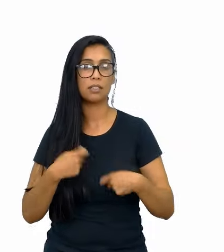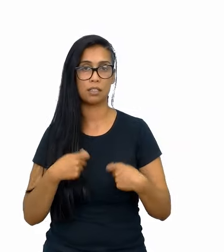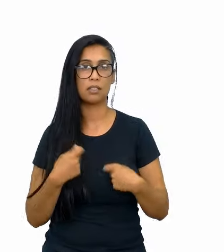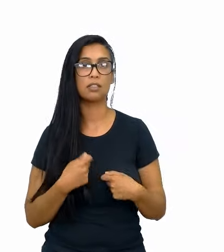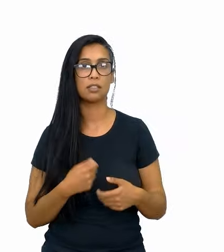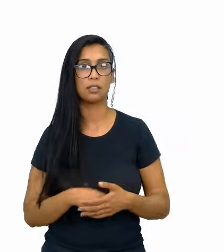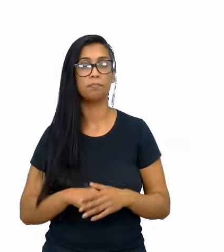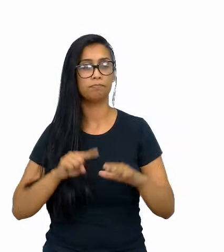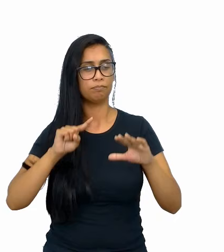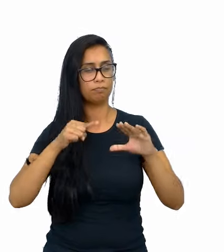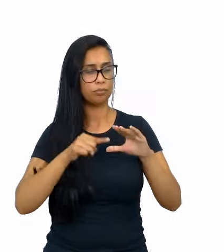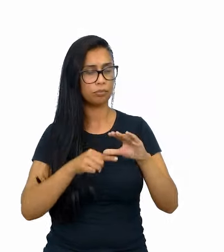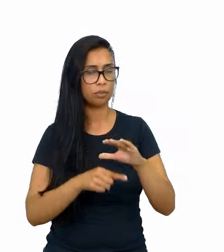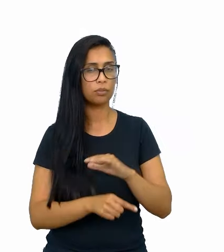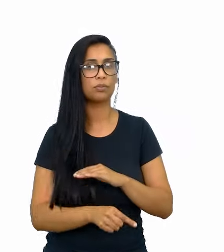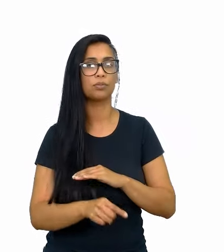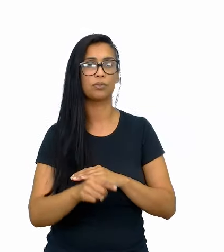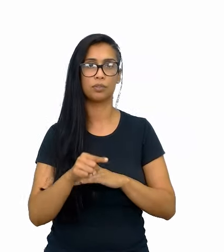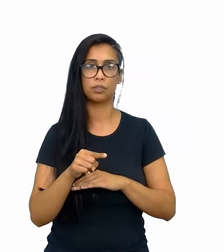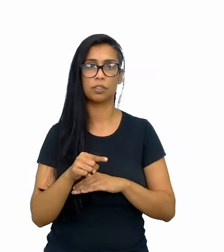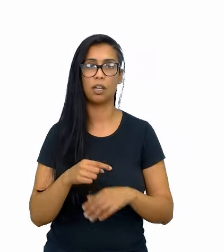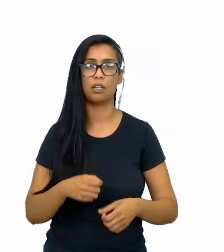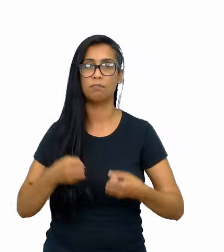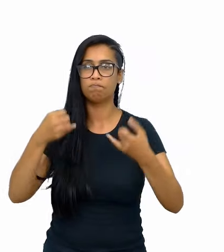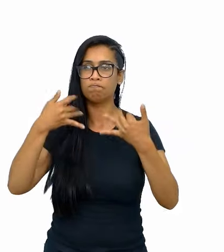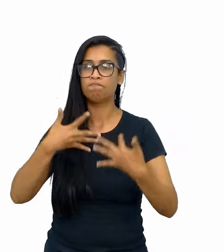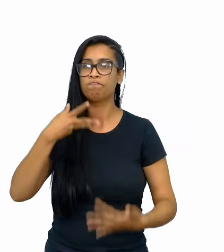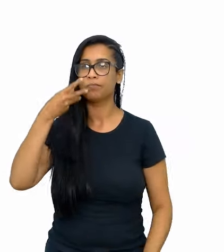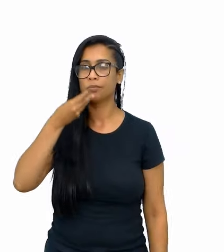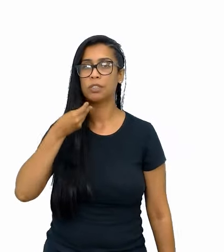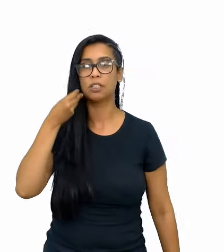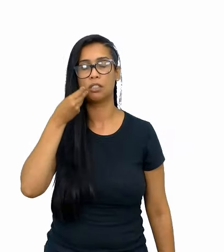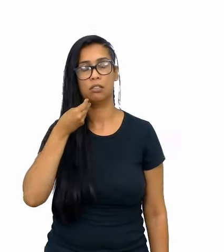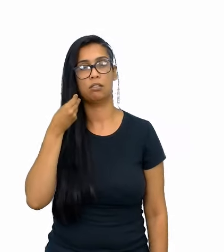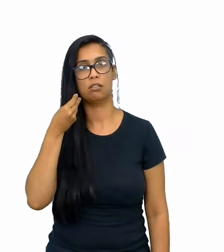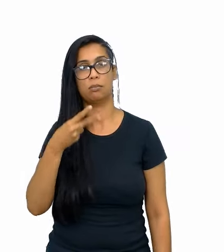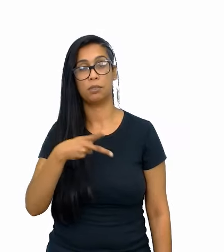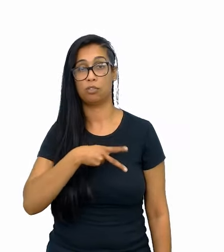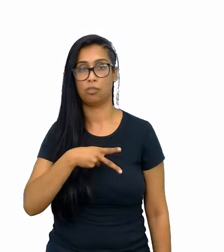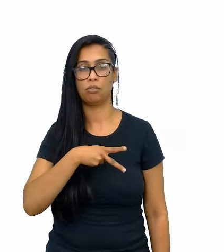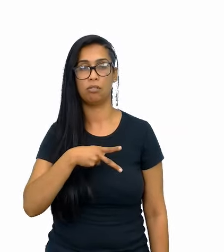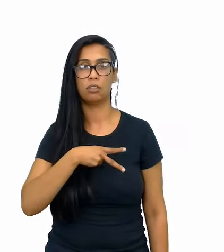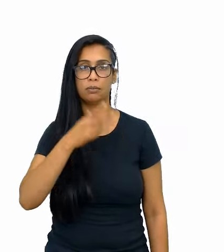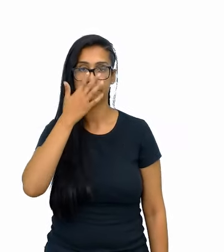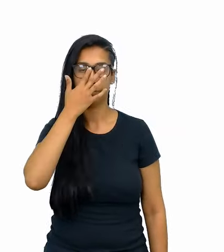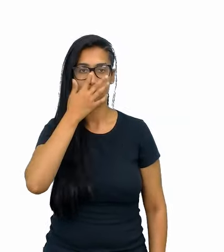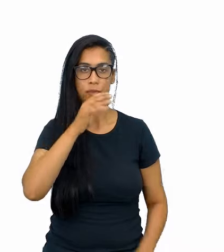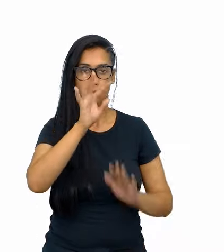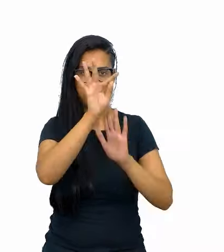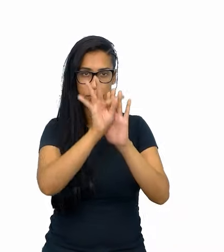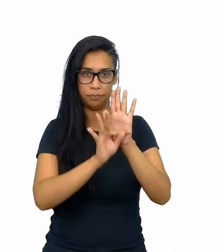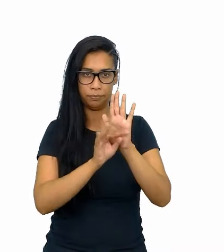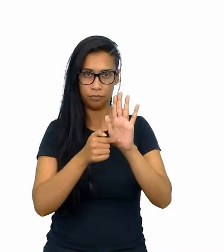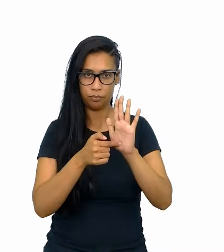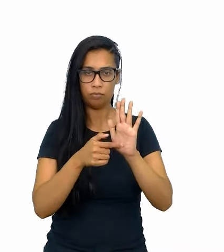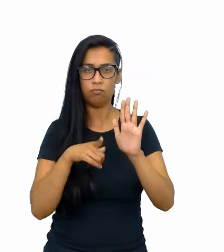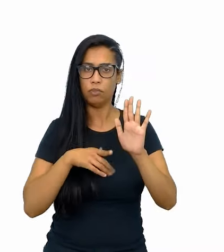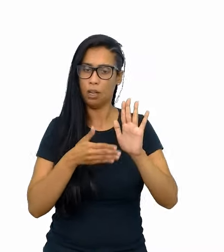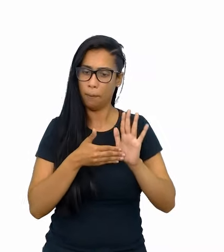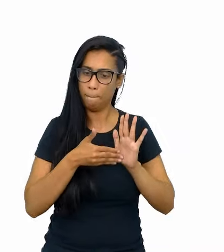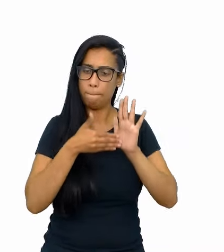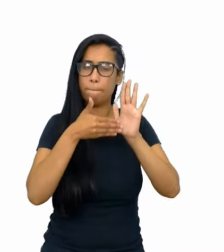as marcas de um relato pessoal. E, para apoiá-los, eles também lerão esse texto expositivo sobre o